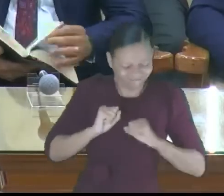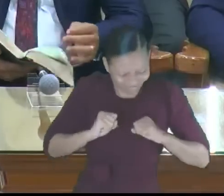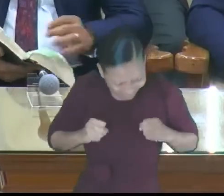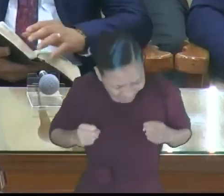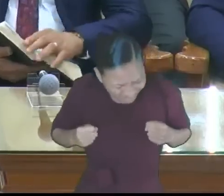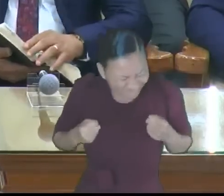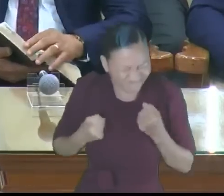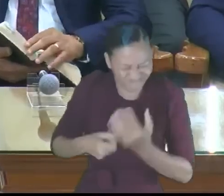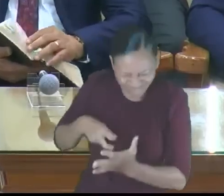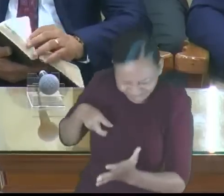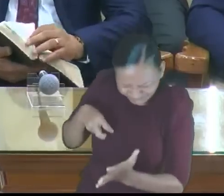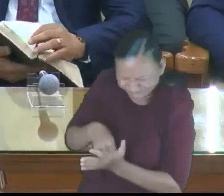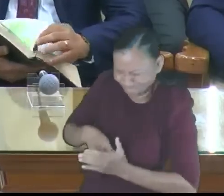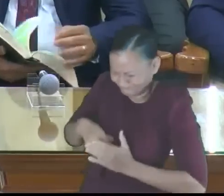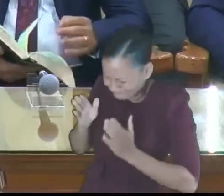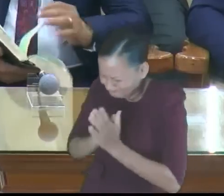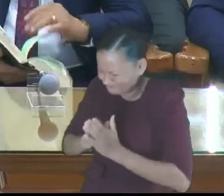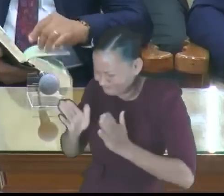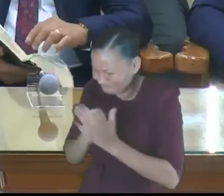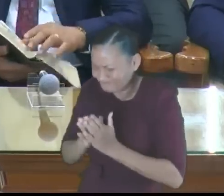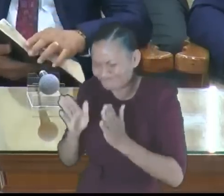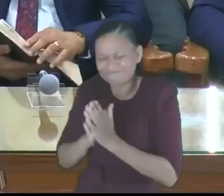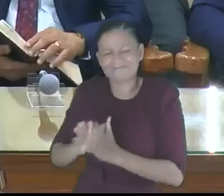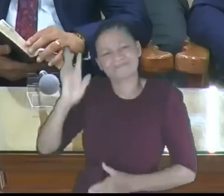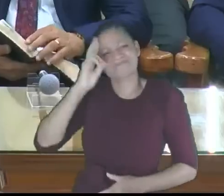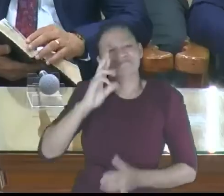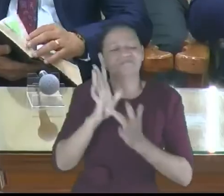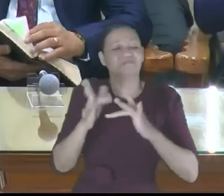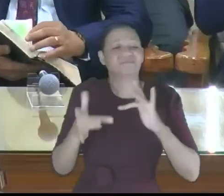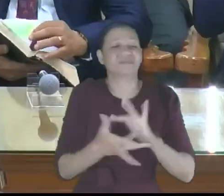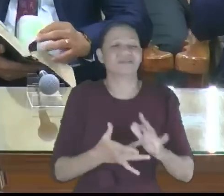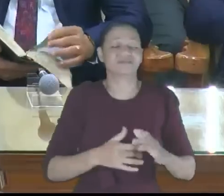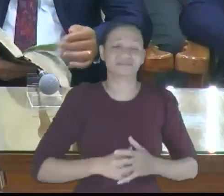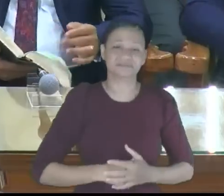os joelhos no chão, nos pés do Senhor Jesus.